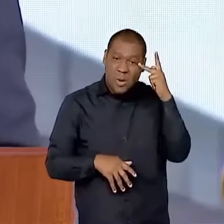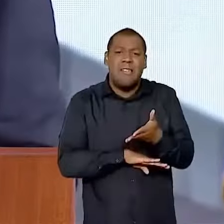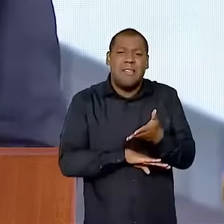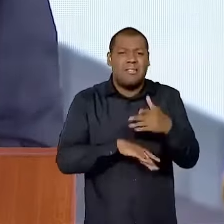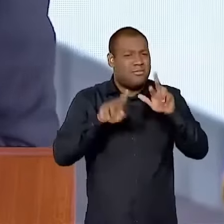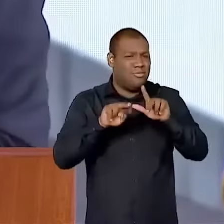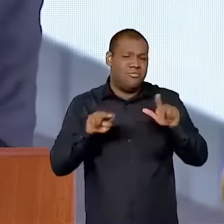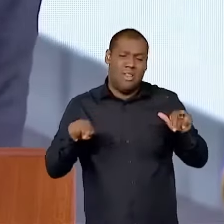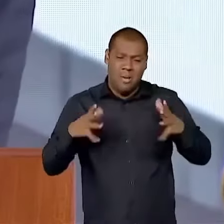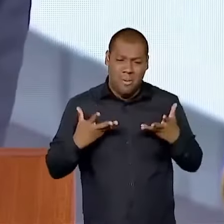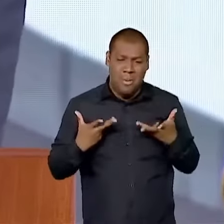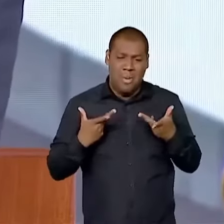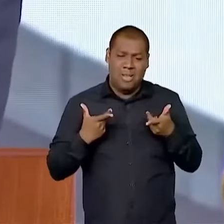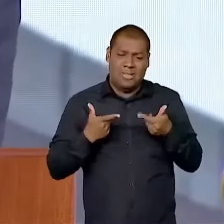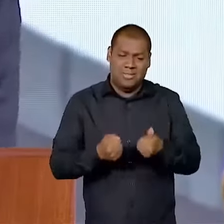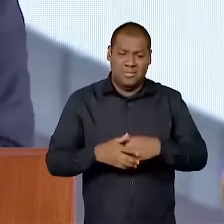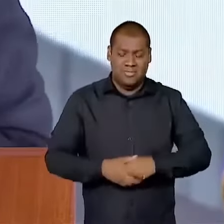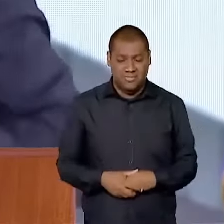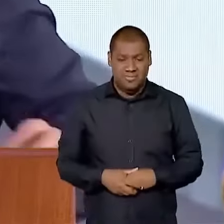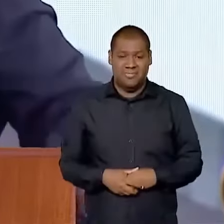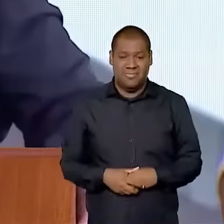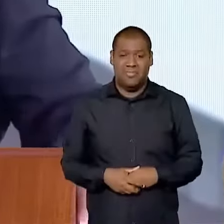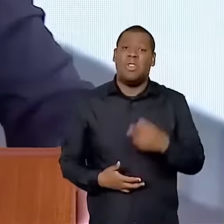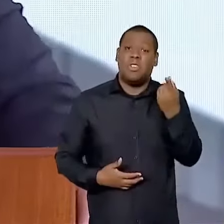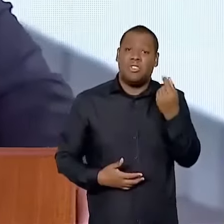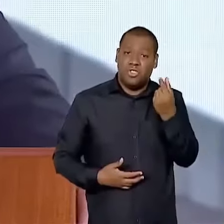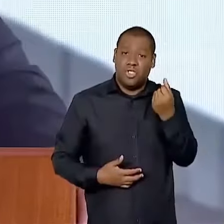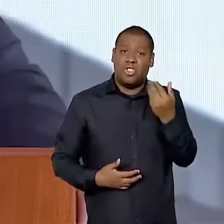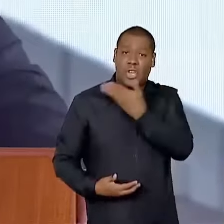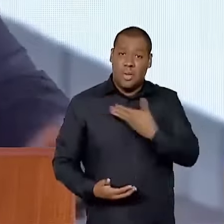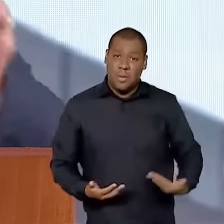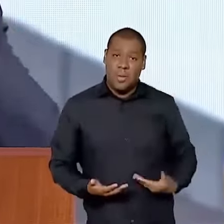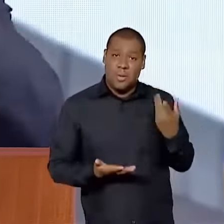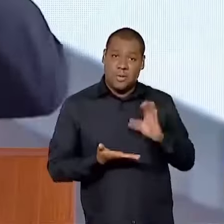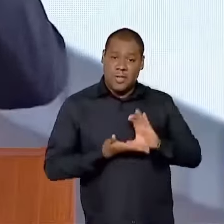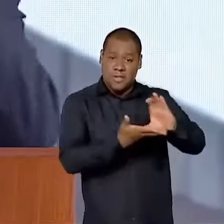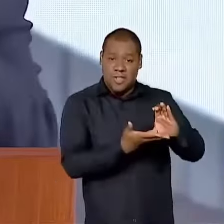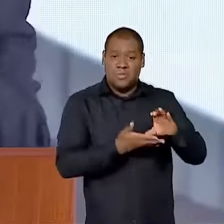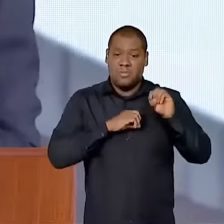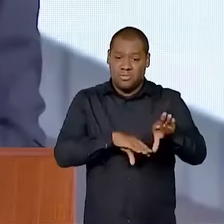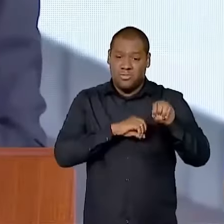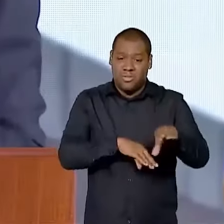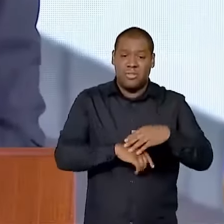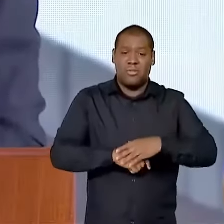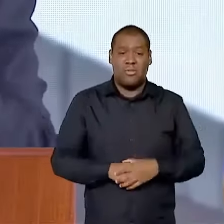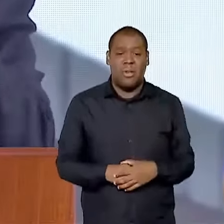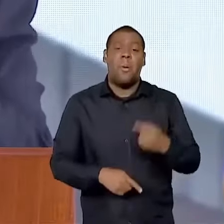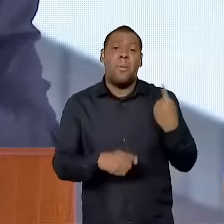média. Então, quando a gente fala em investimento em educação, é porque uma